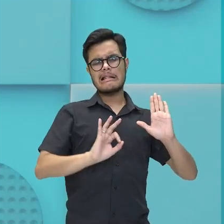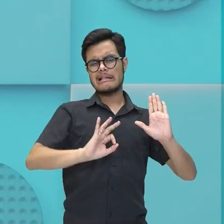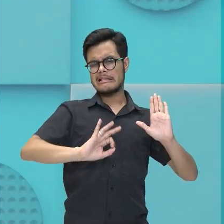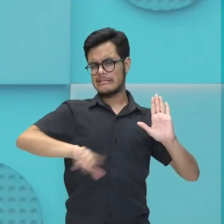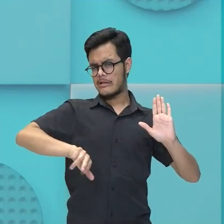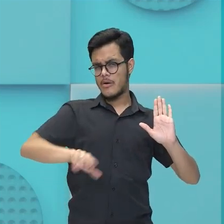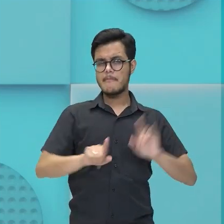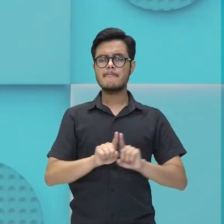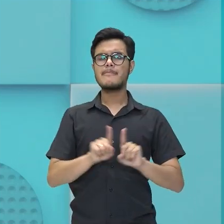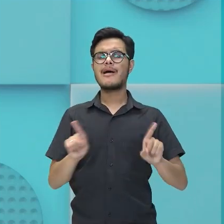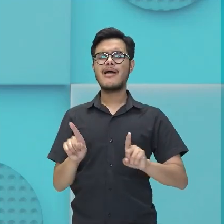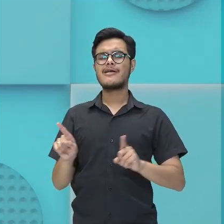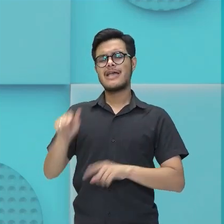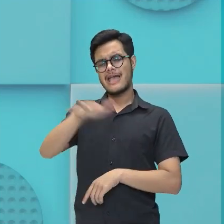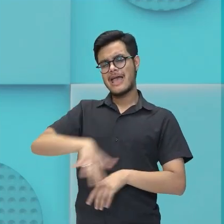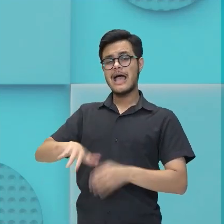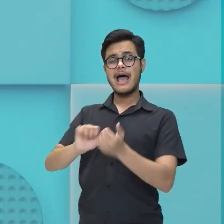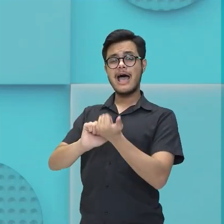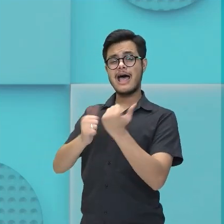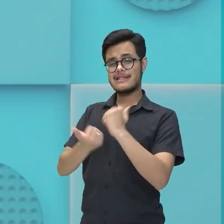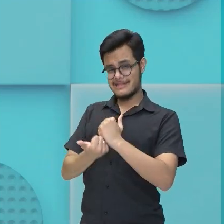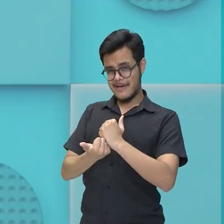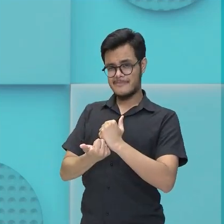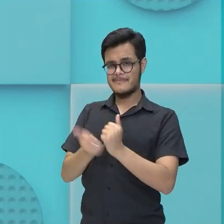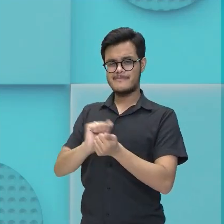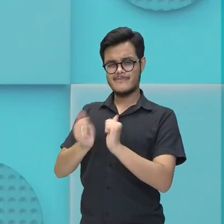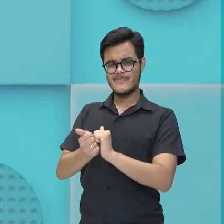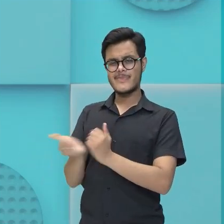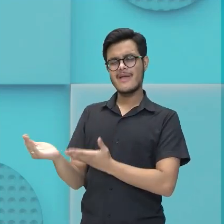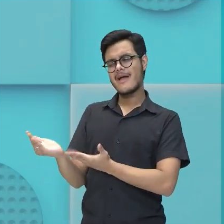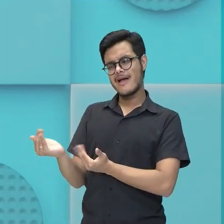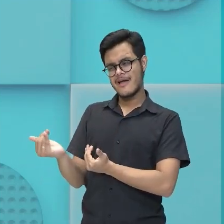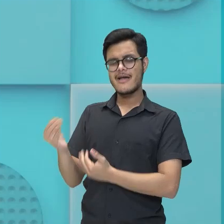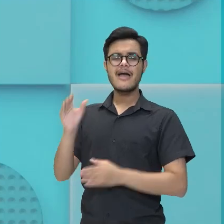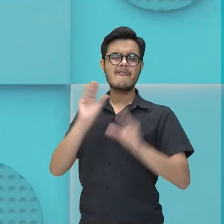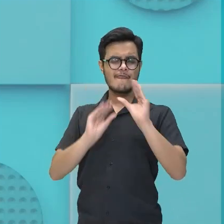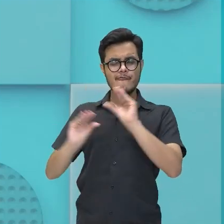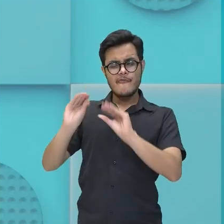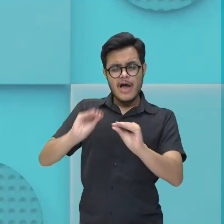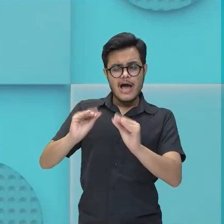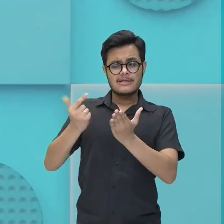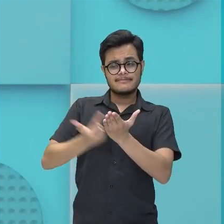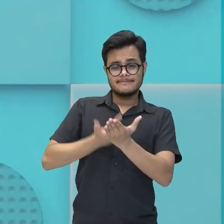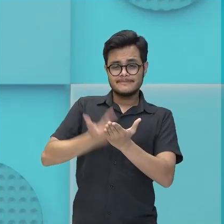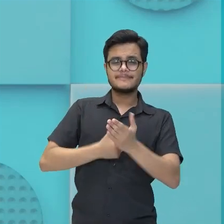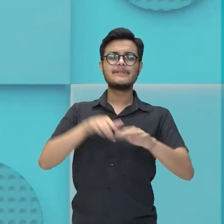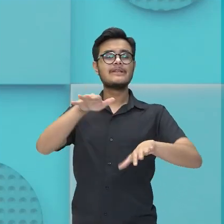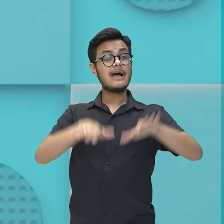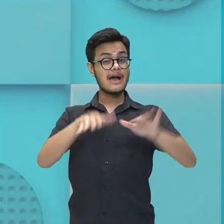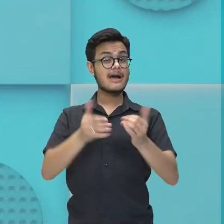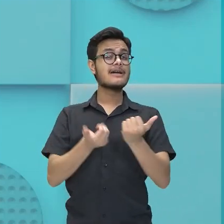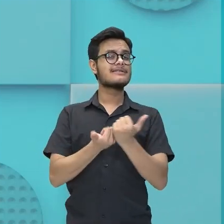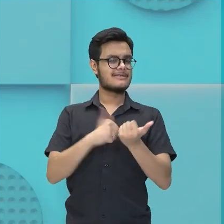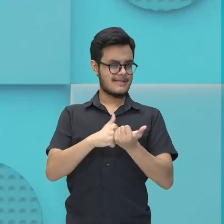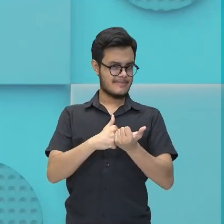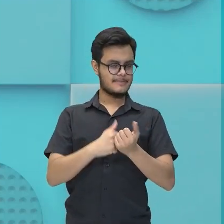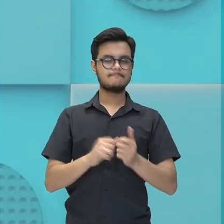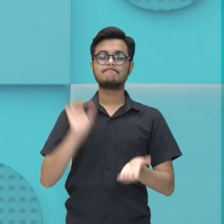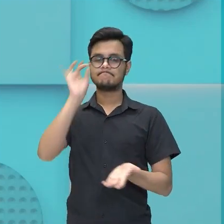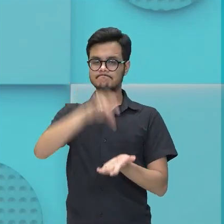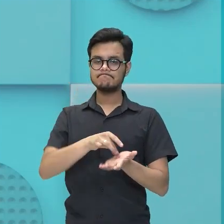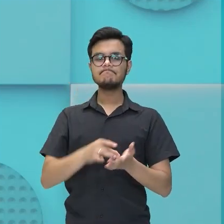de comunicação com o leitor, com a pessoa que está lendo, que irá ler aquela reportagem. Então,